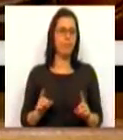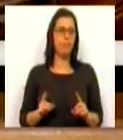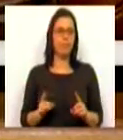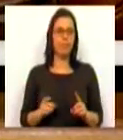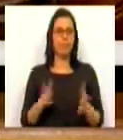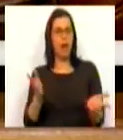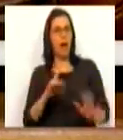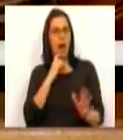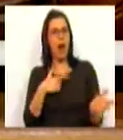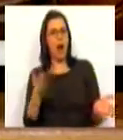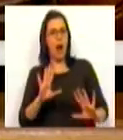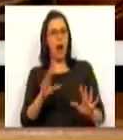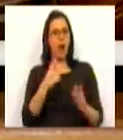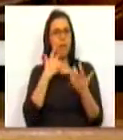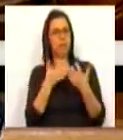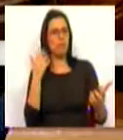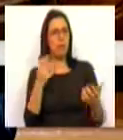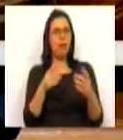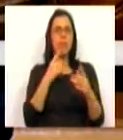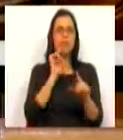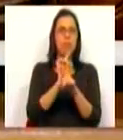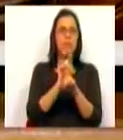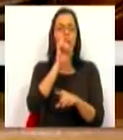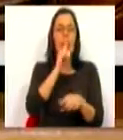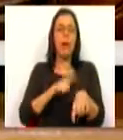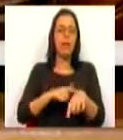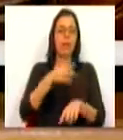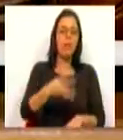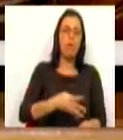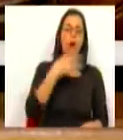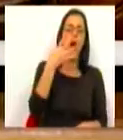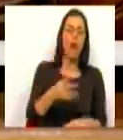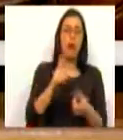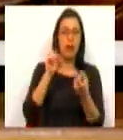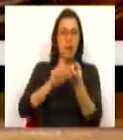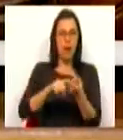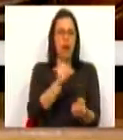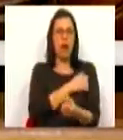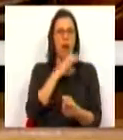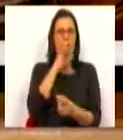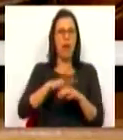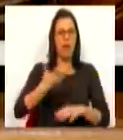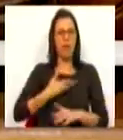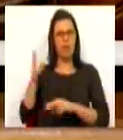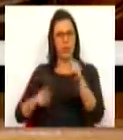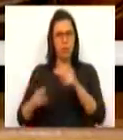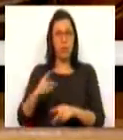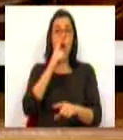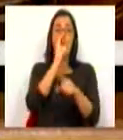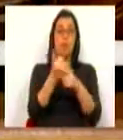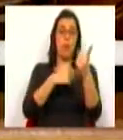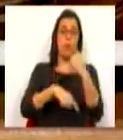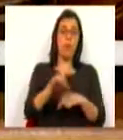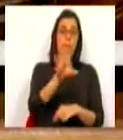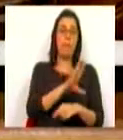não sinalizássemos com especial ênfase condenatória quem, durante 4 anos, penhorou casas de família por dívidas fiscais, ao mesmo tempo